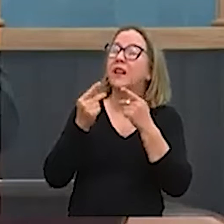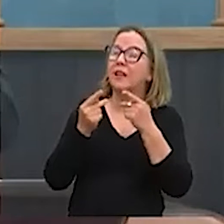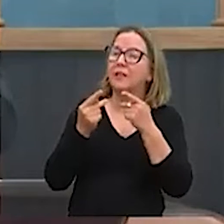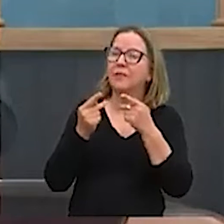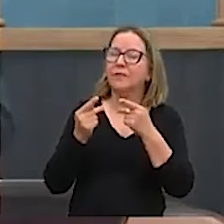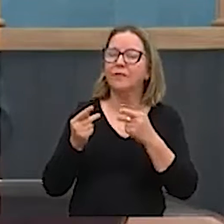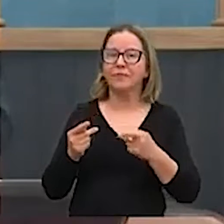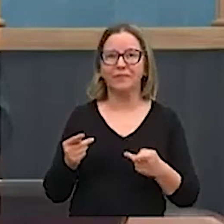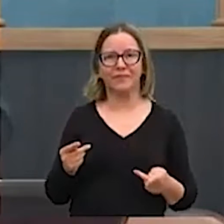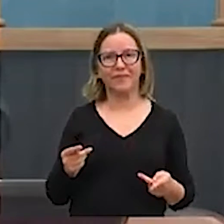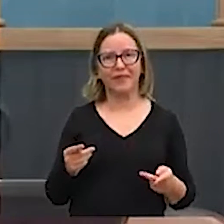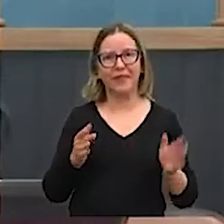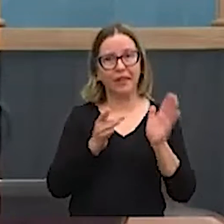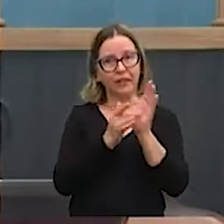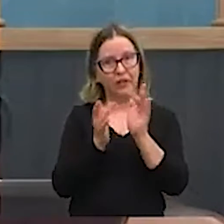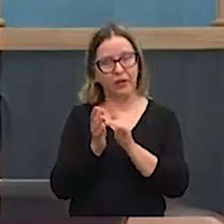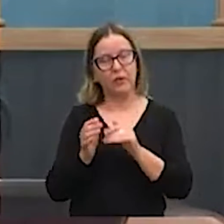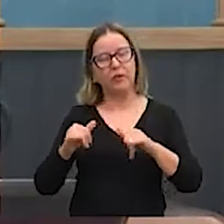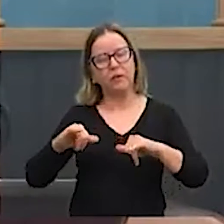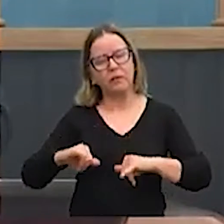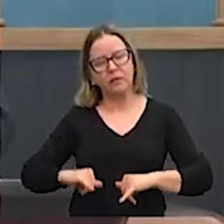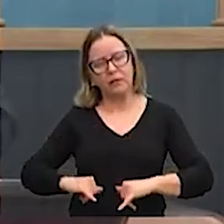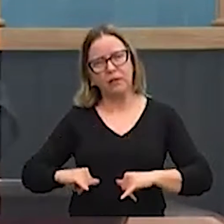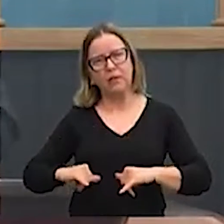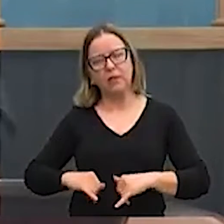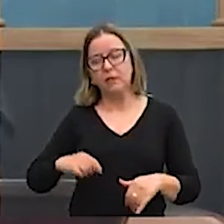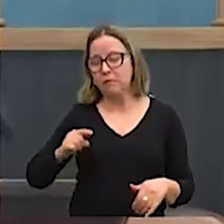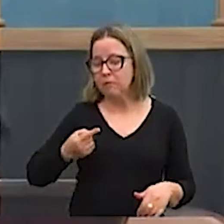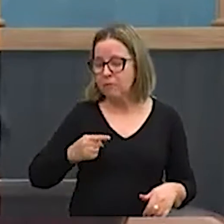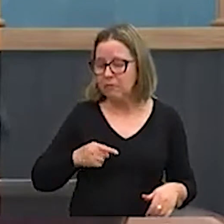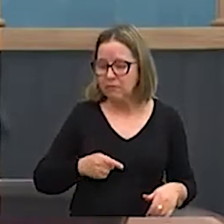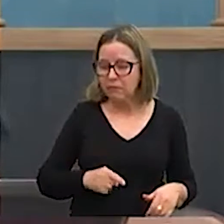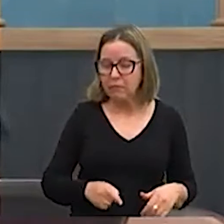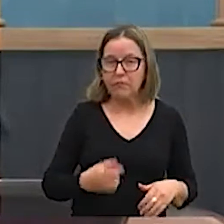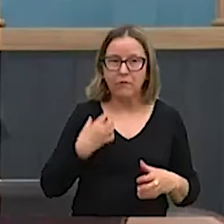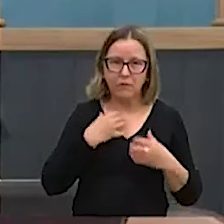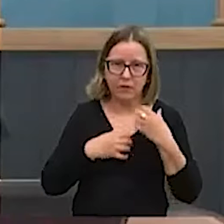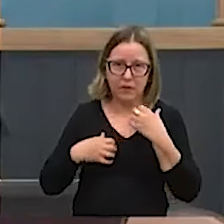Jesus estava sofrendo profunda angústia.